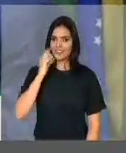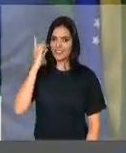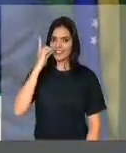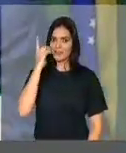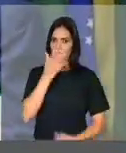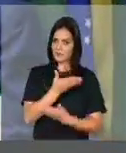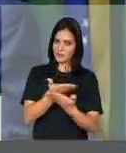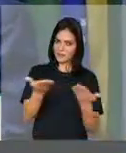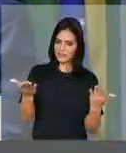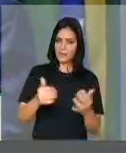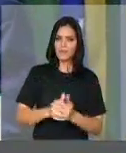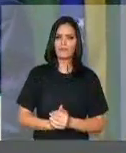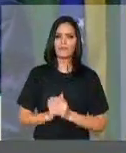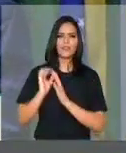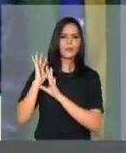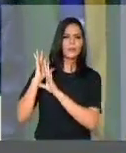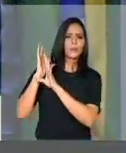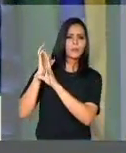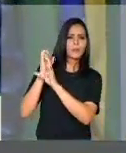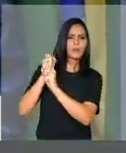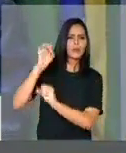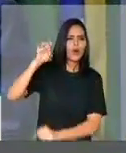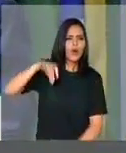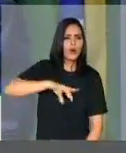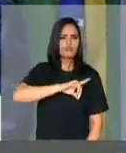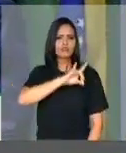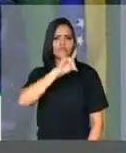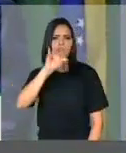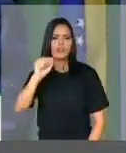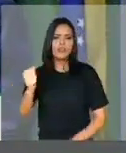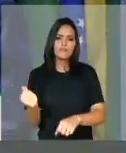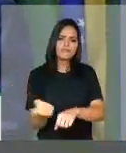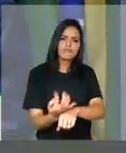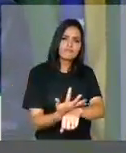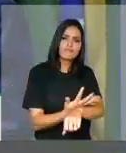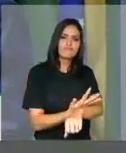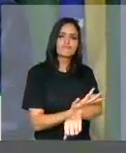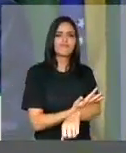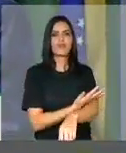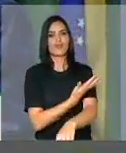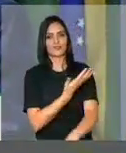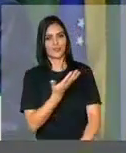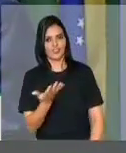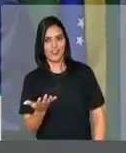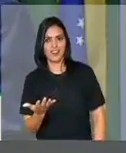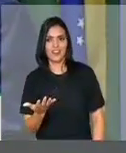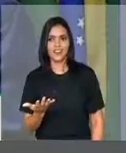dias, de maneira emocionada e